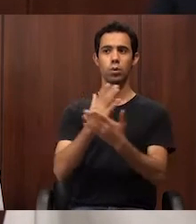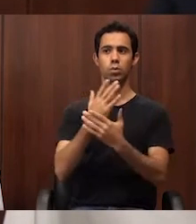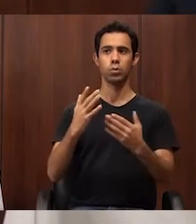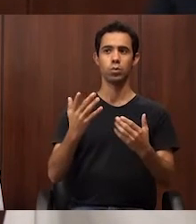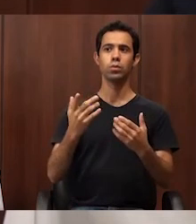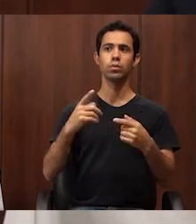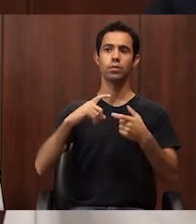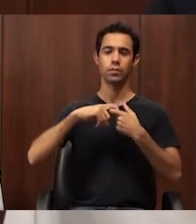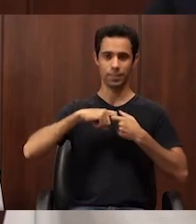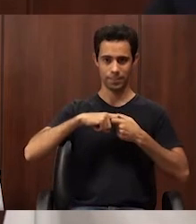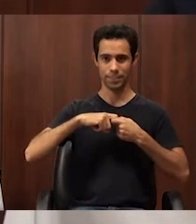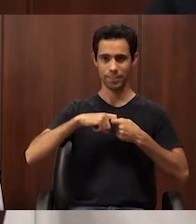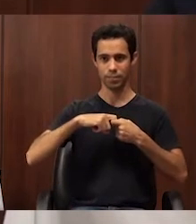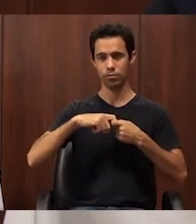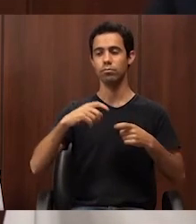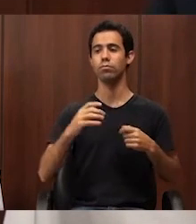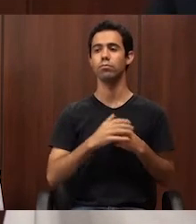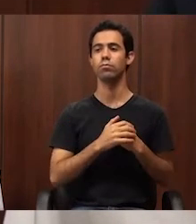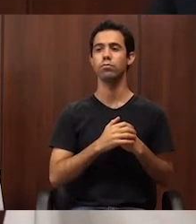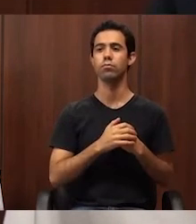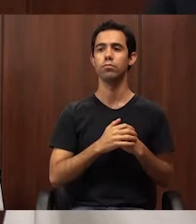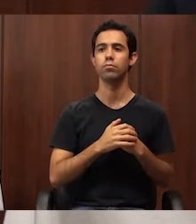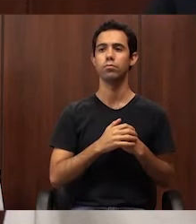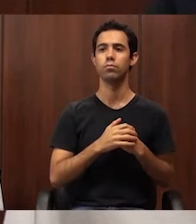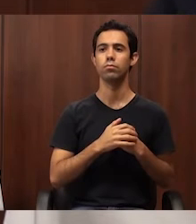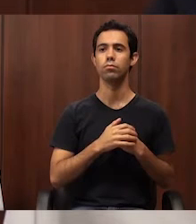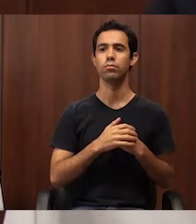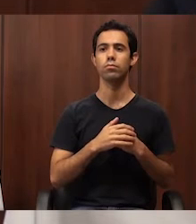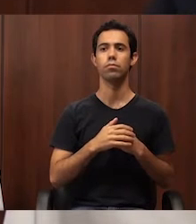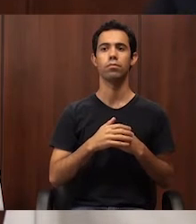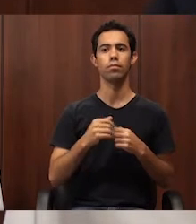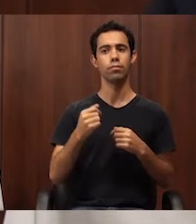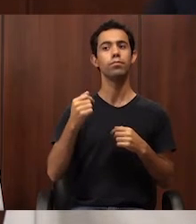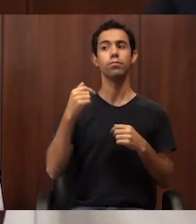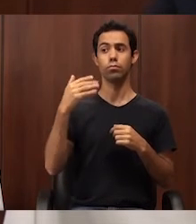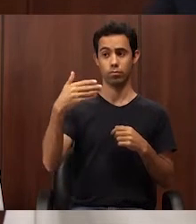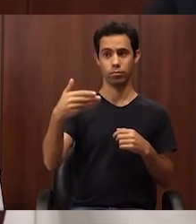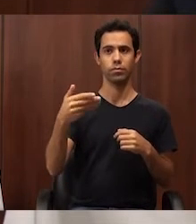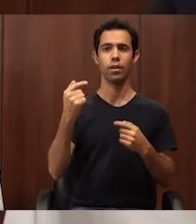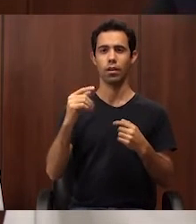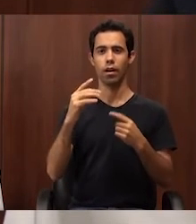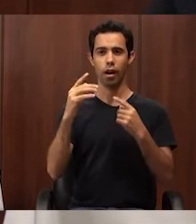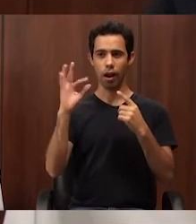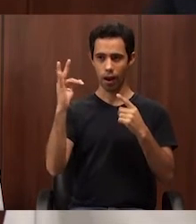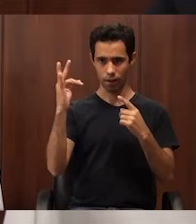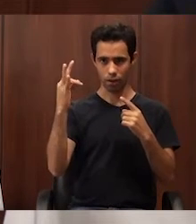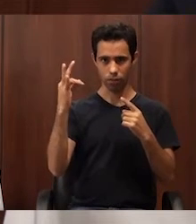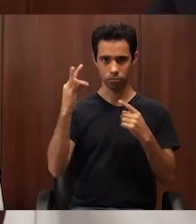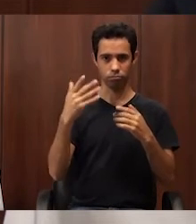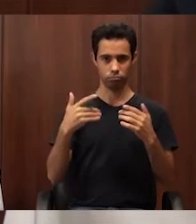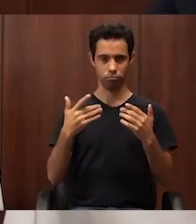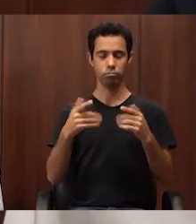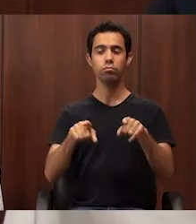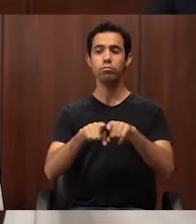no processo, em que na véspera do carnaval, nessa briga de preços, o